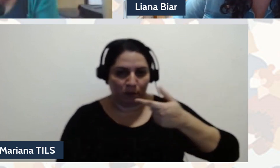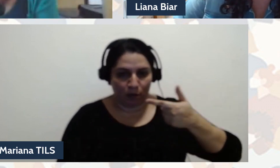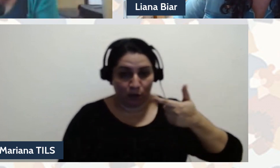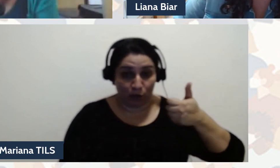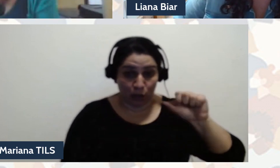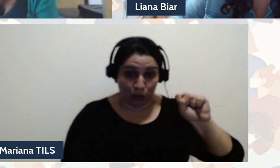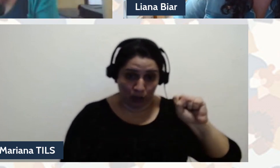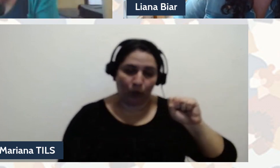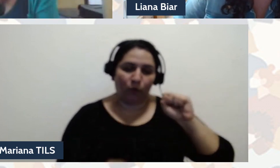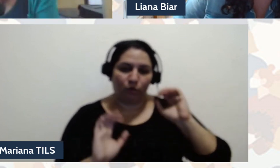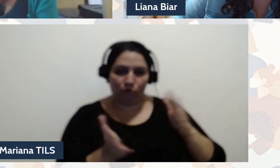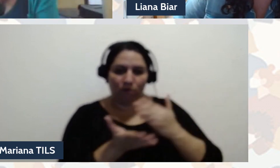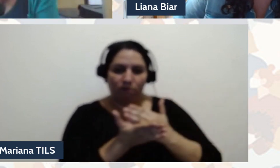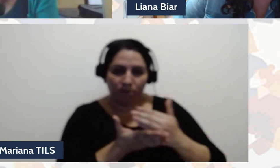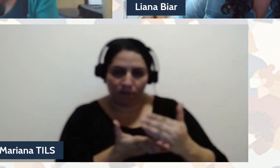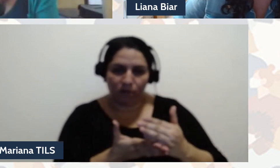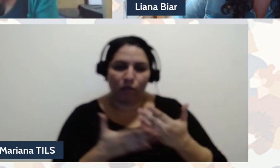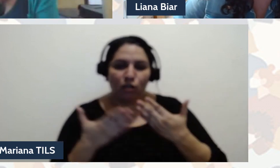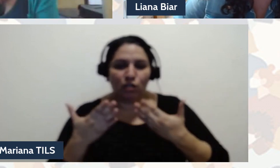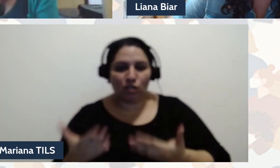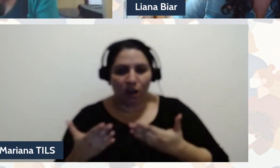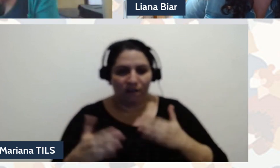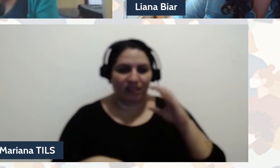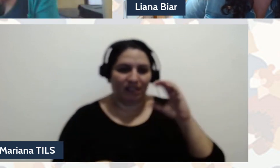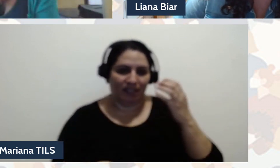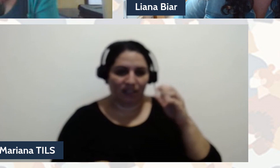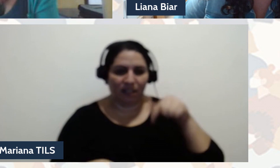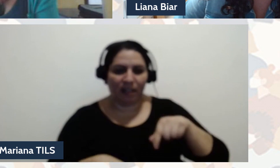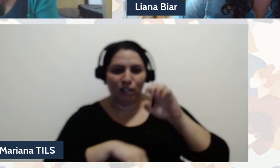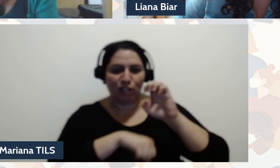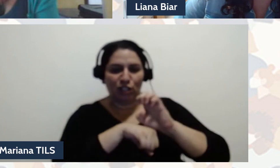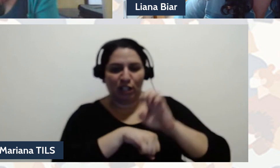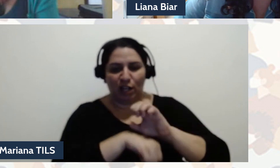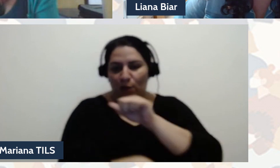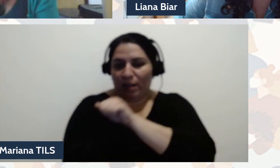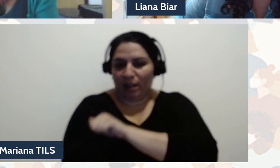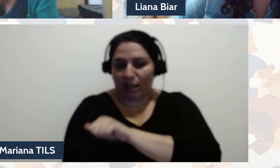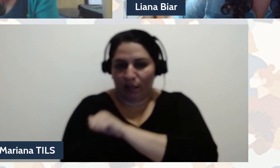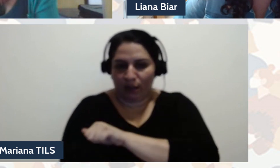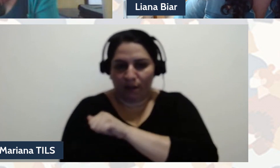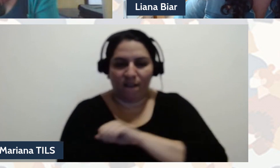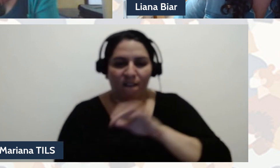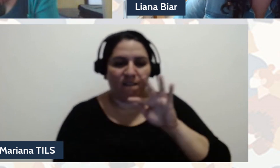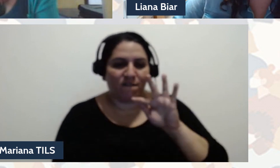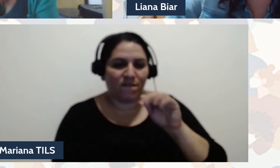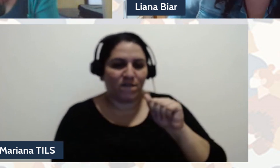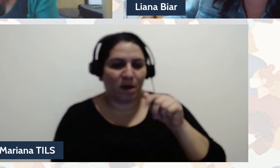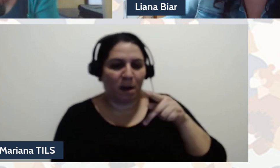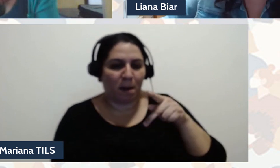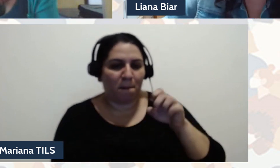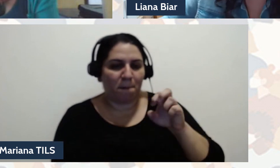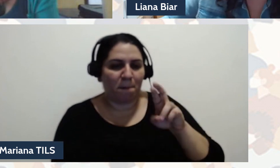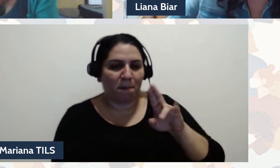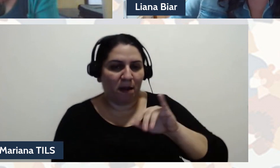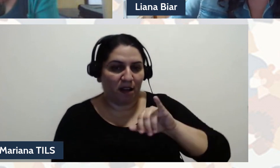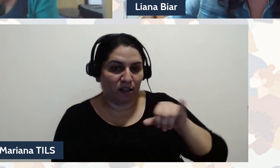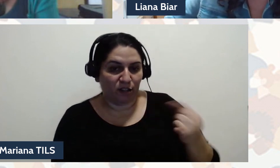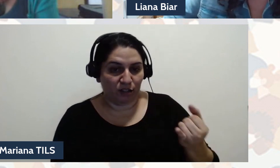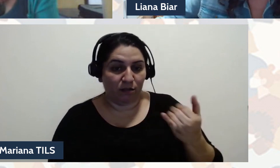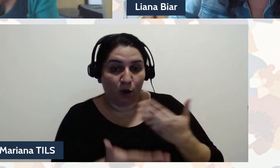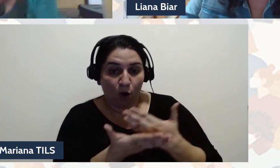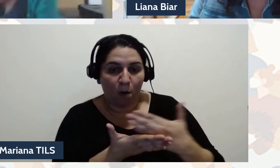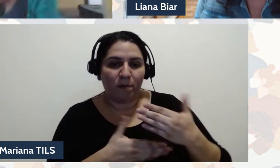jovem cientista no estado do Rio de Janeiro, FAPERJ, desde 2021,